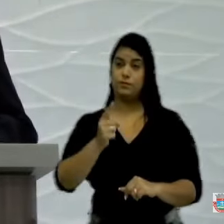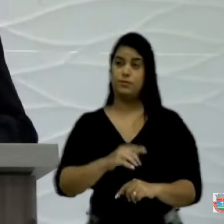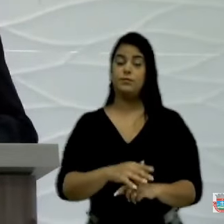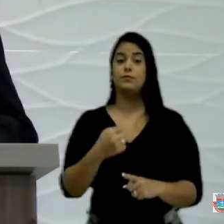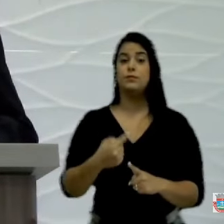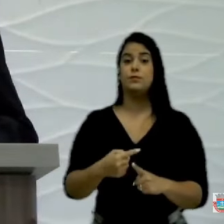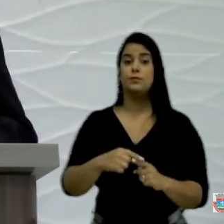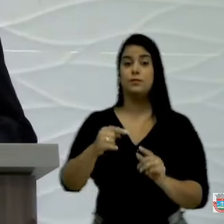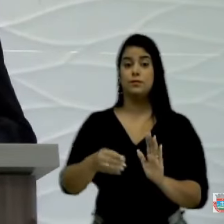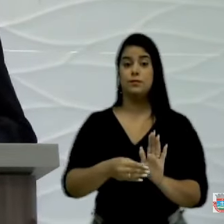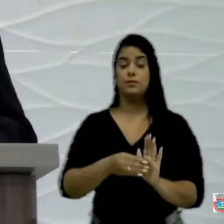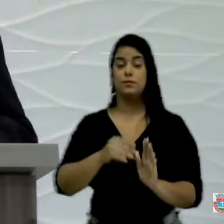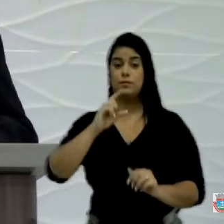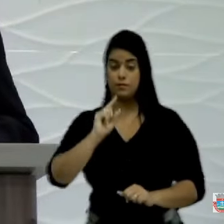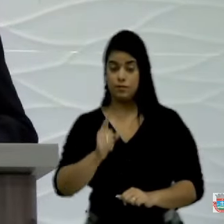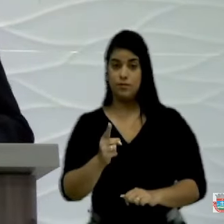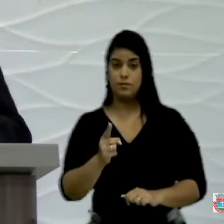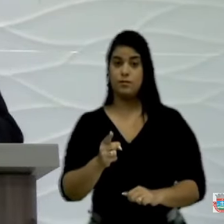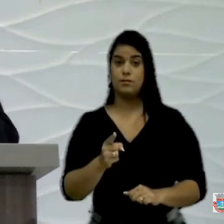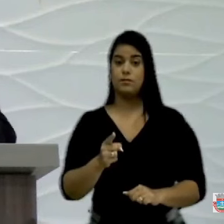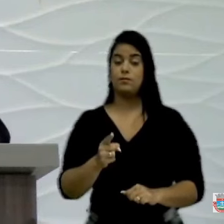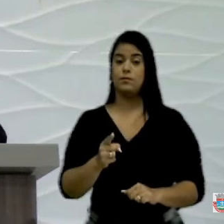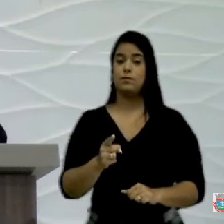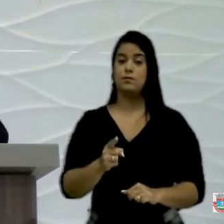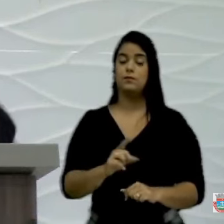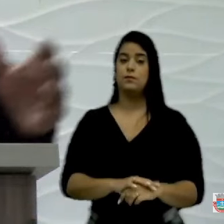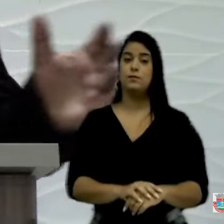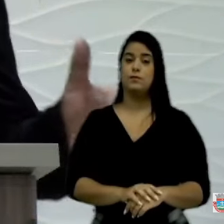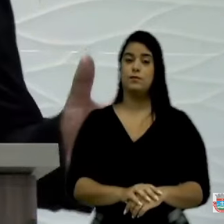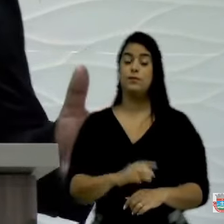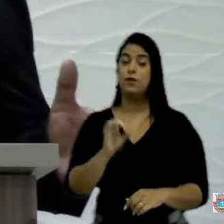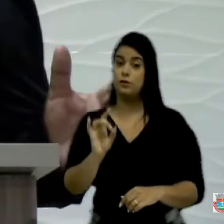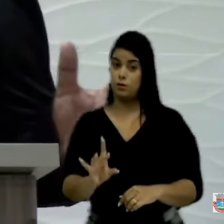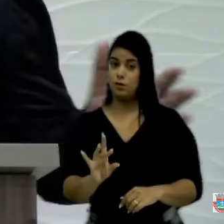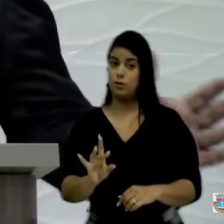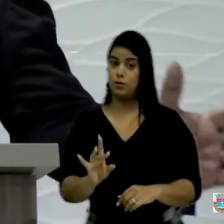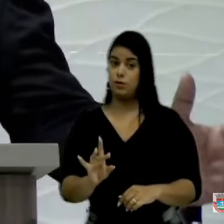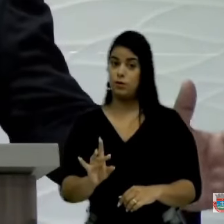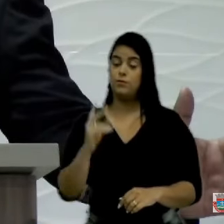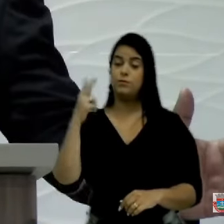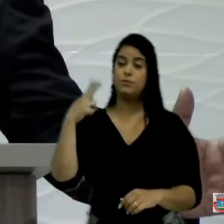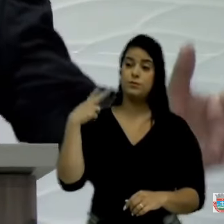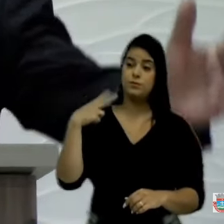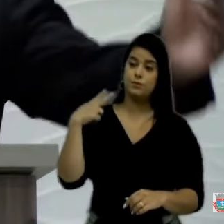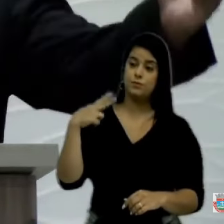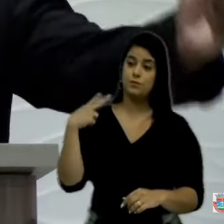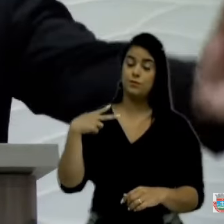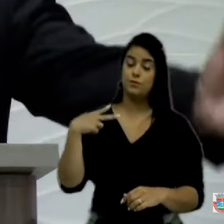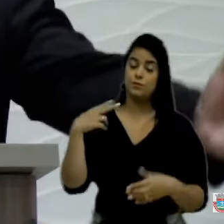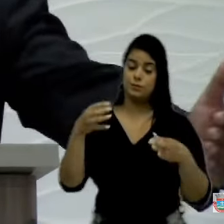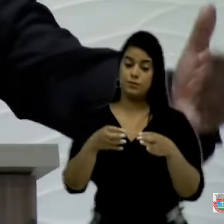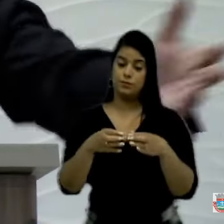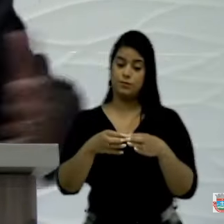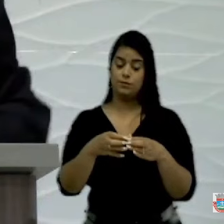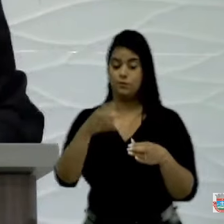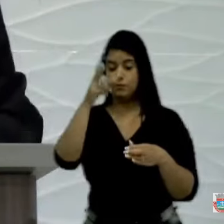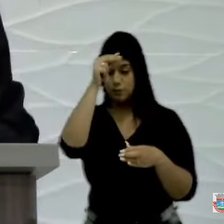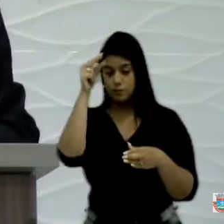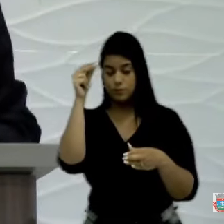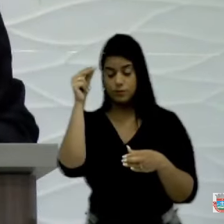Porque a emenda impositiva da gente, ela não vale. Ela só vale quando é vereador do lado do prefeito, como o prefeito está agradecendo a